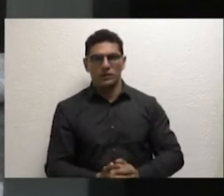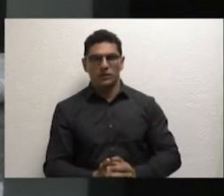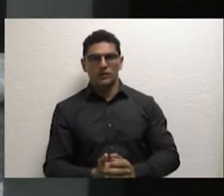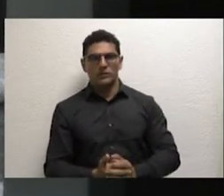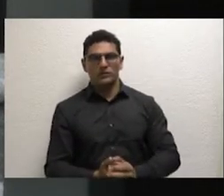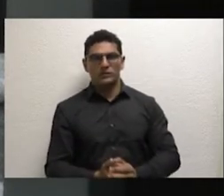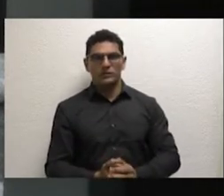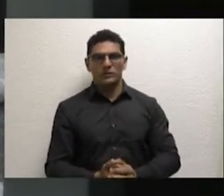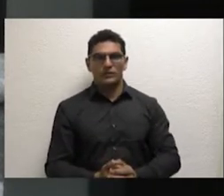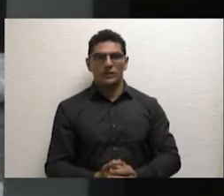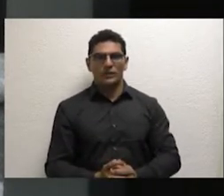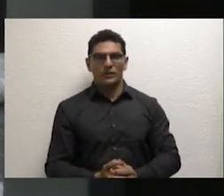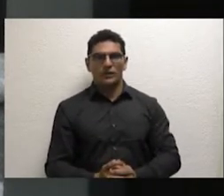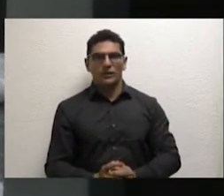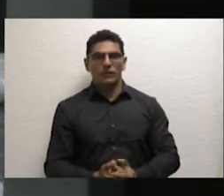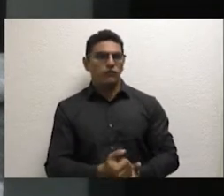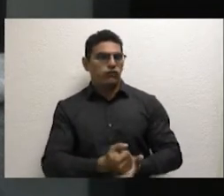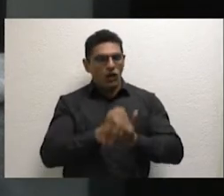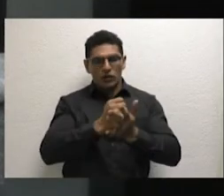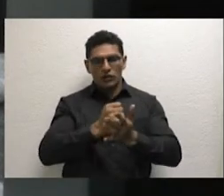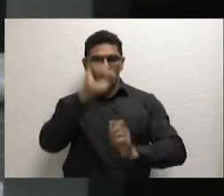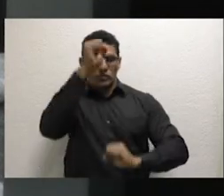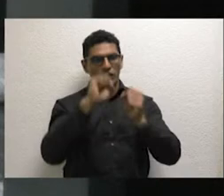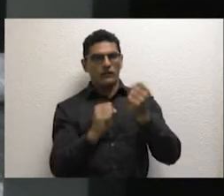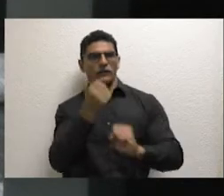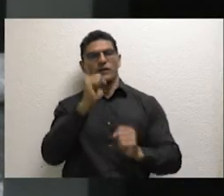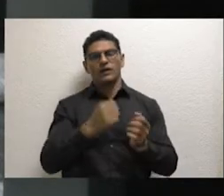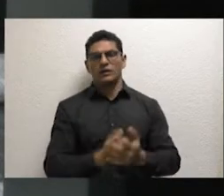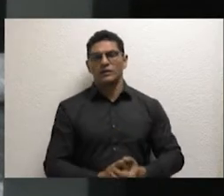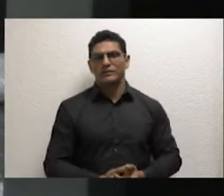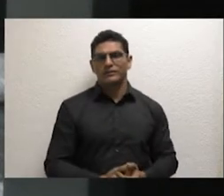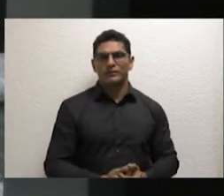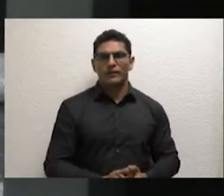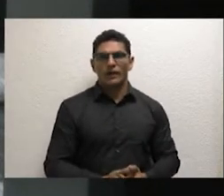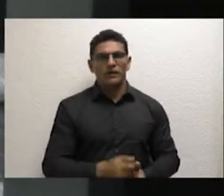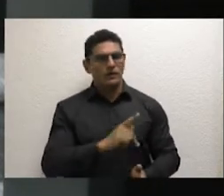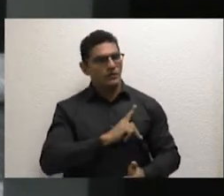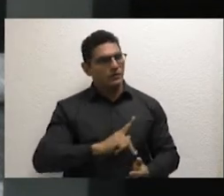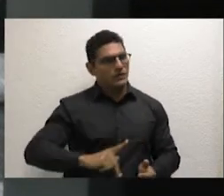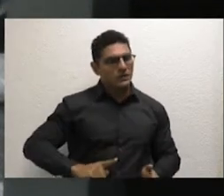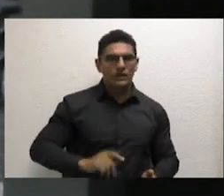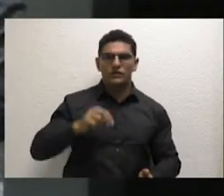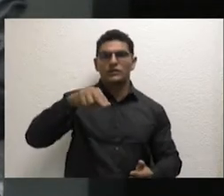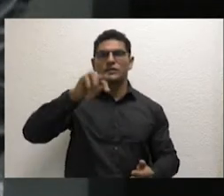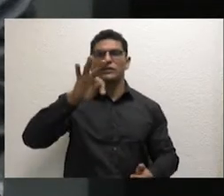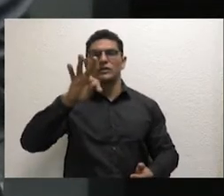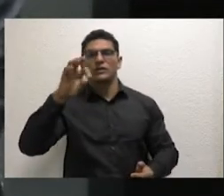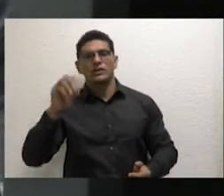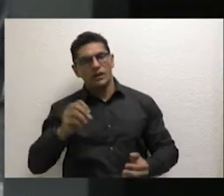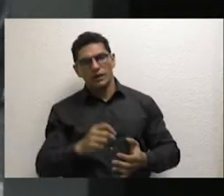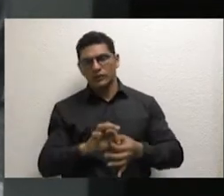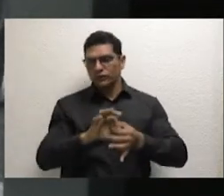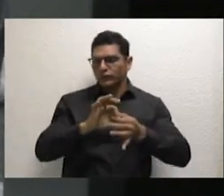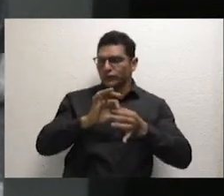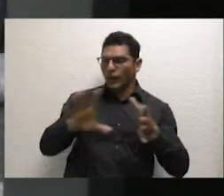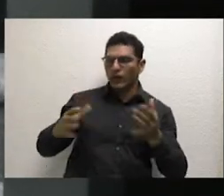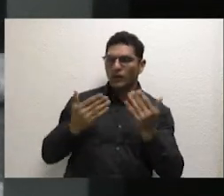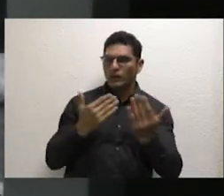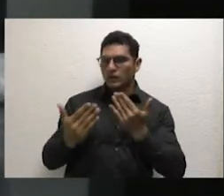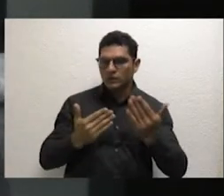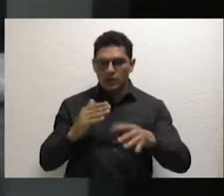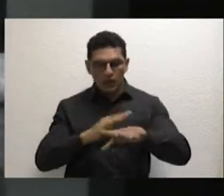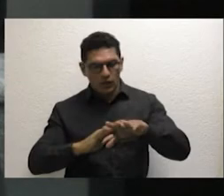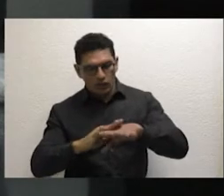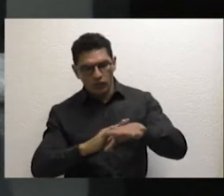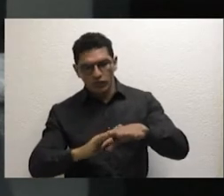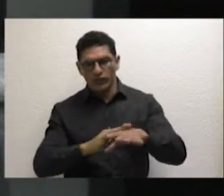que é a zona franca mas foi muito sensível o presidente Neto em permitir essa discussão vocês estão